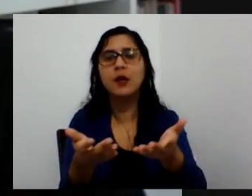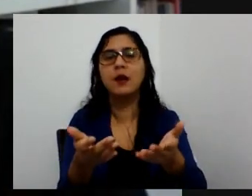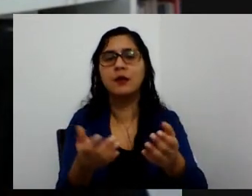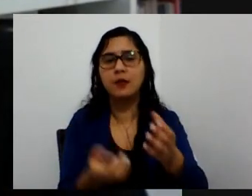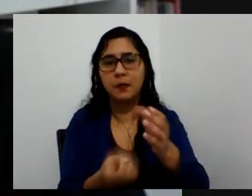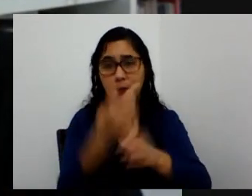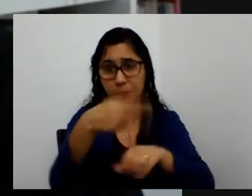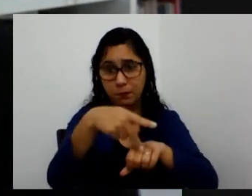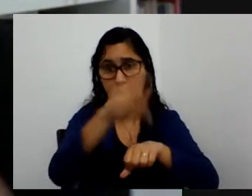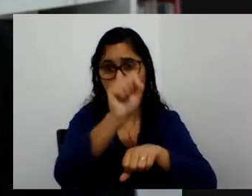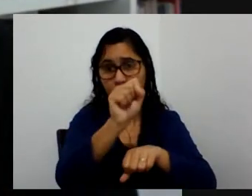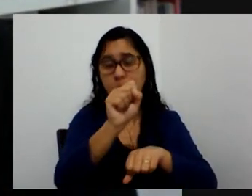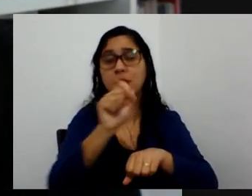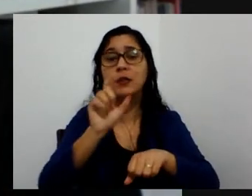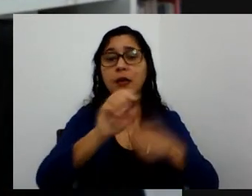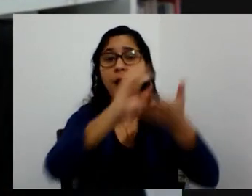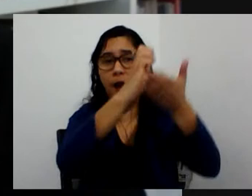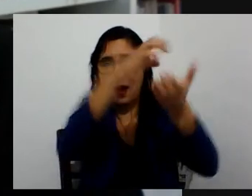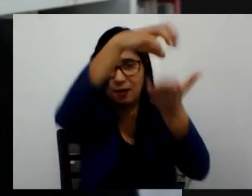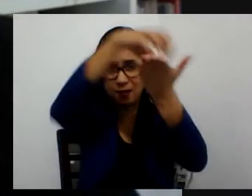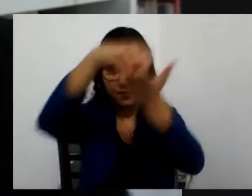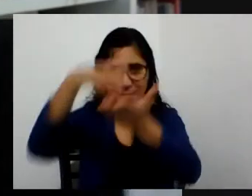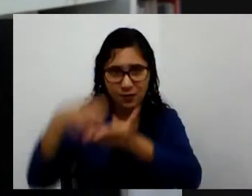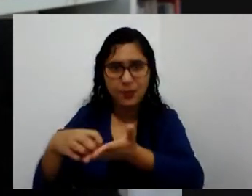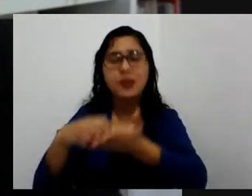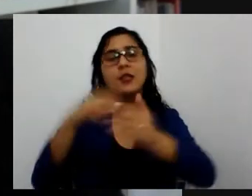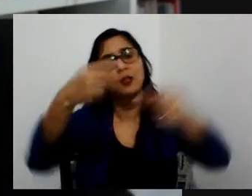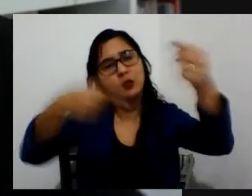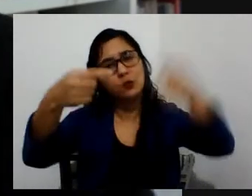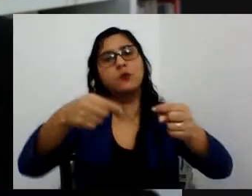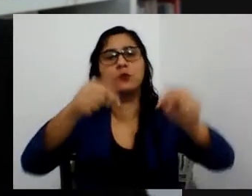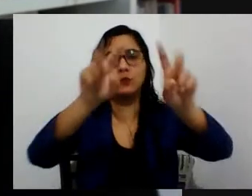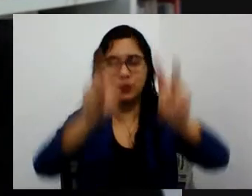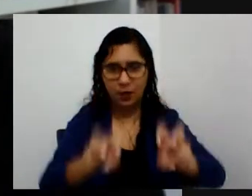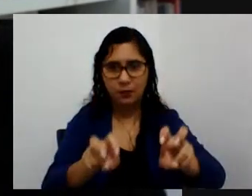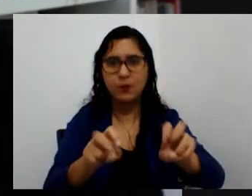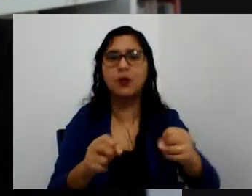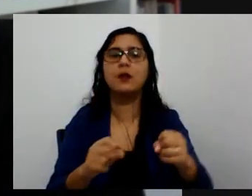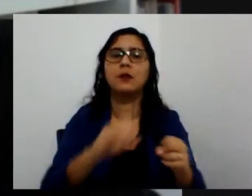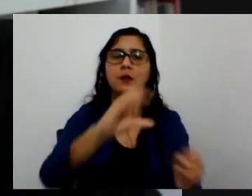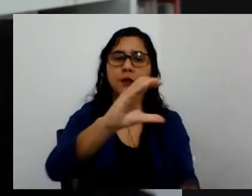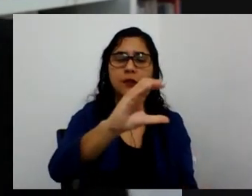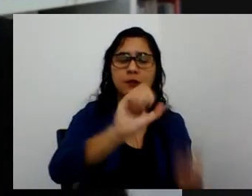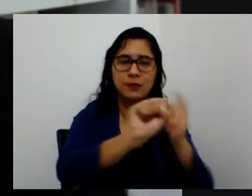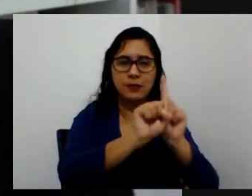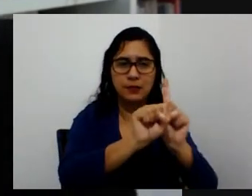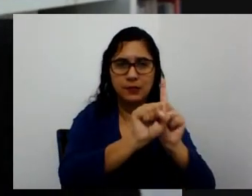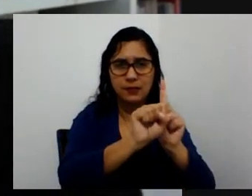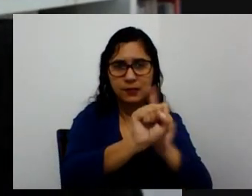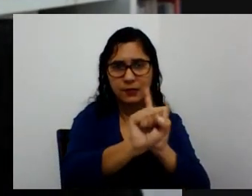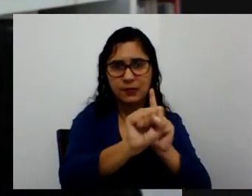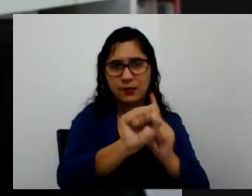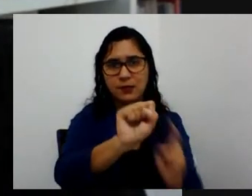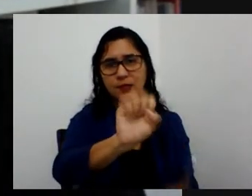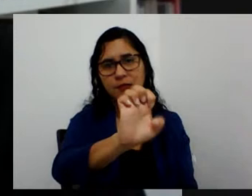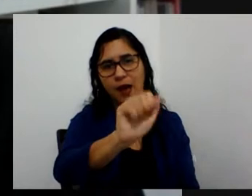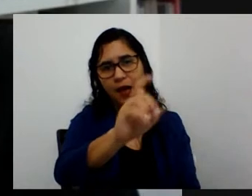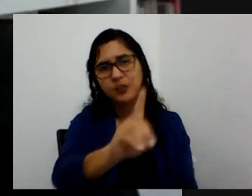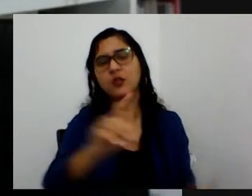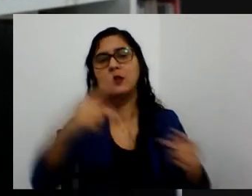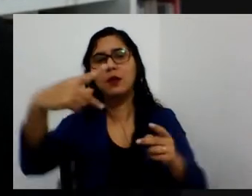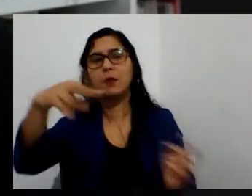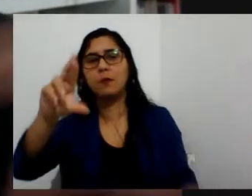da universidade que discutem esse tema, fundamentalmente a SEAD e também a PROACE. A nossa intenção